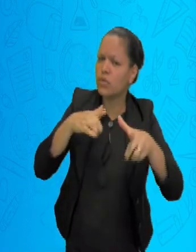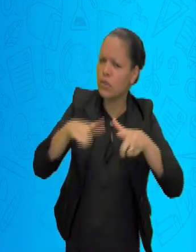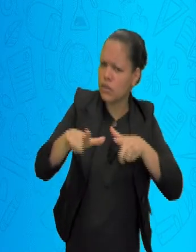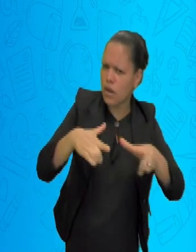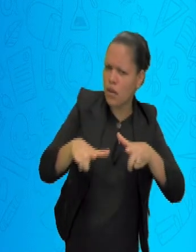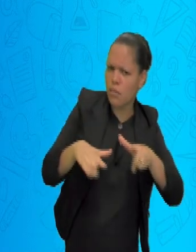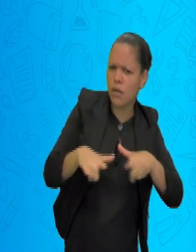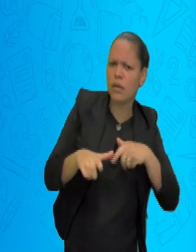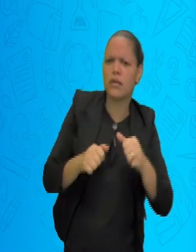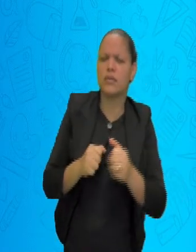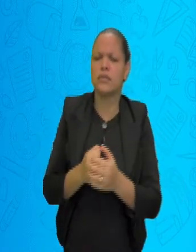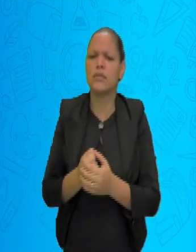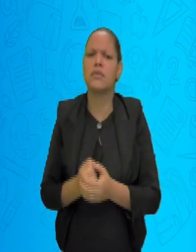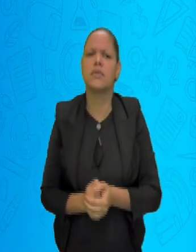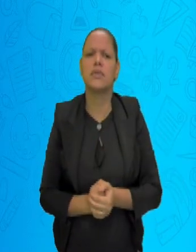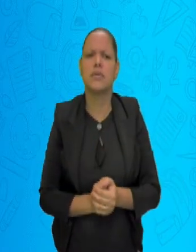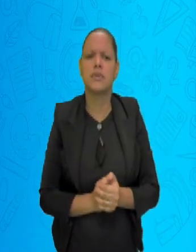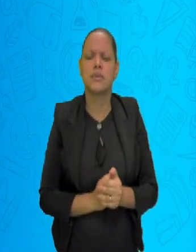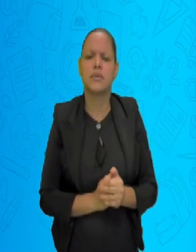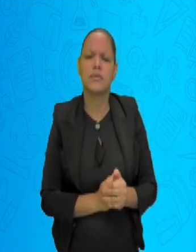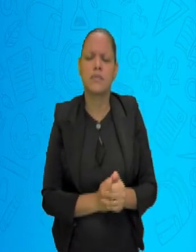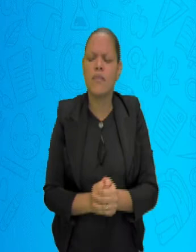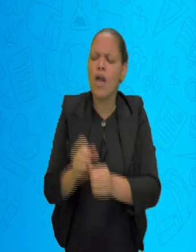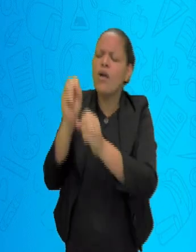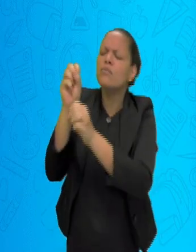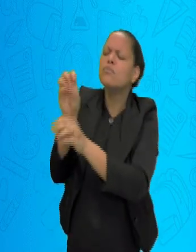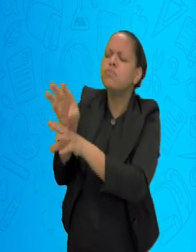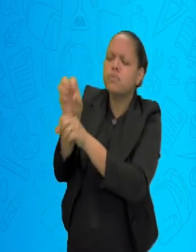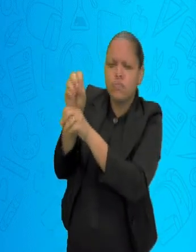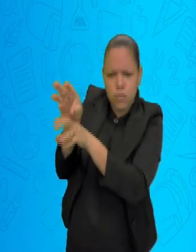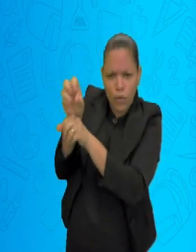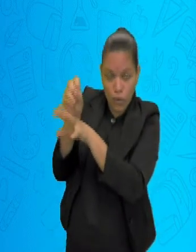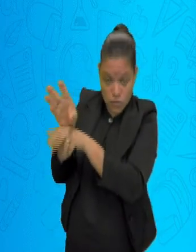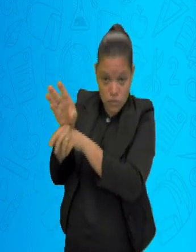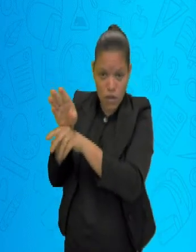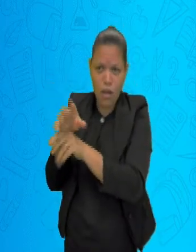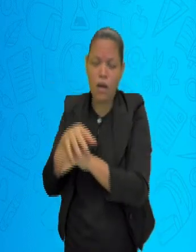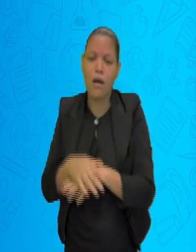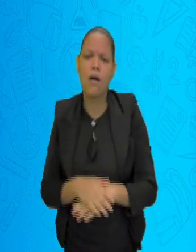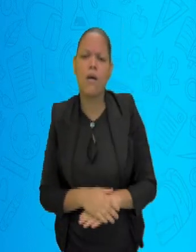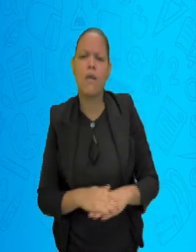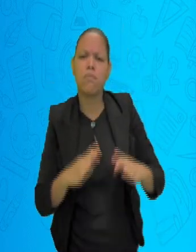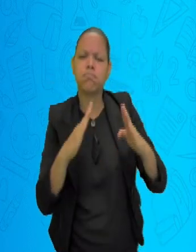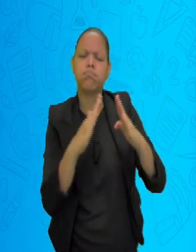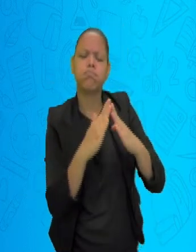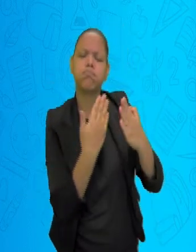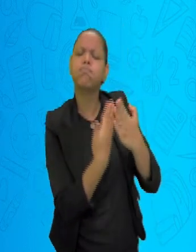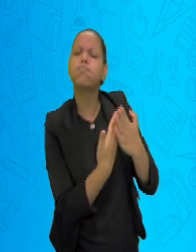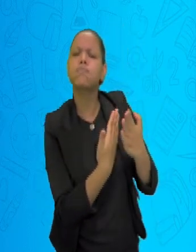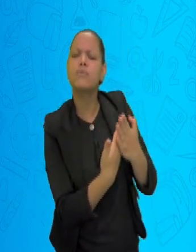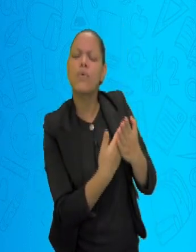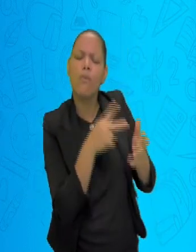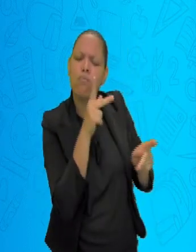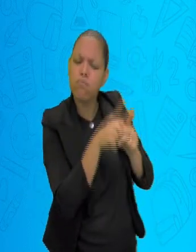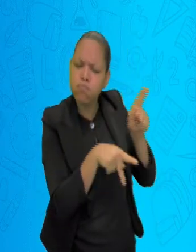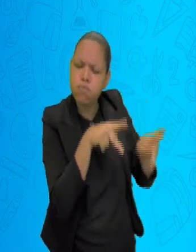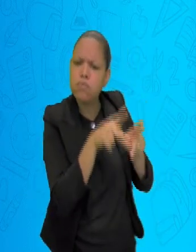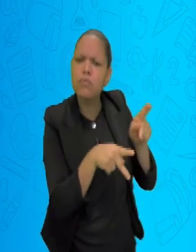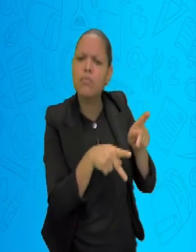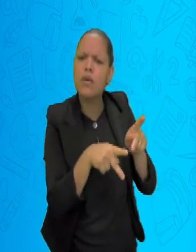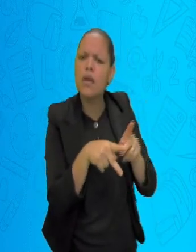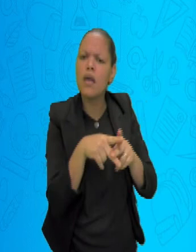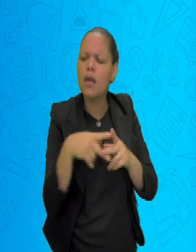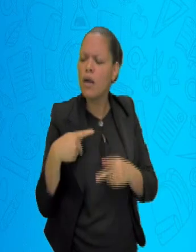serviço? Nós temos a educação de escolas, que pode ser pública ou privada, e isso é o que? Uma